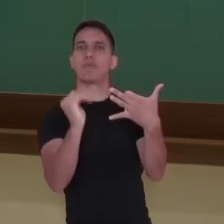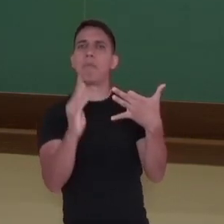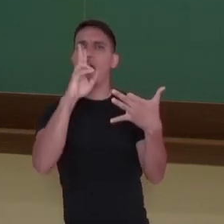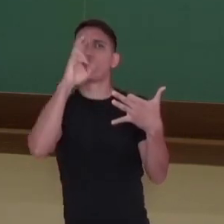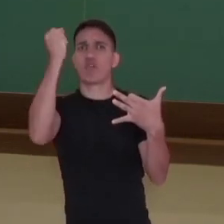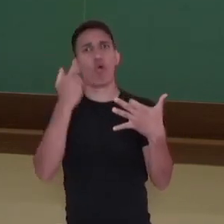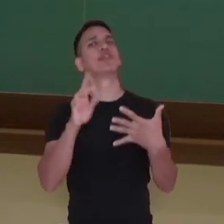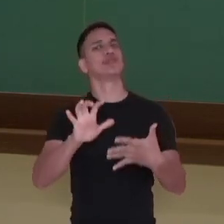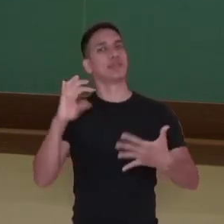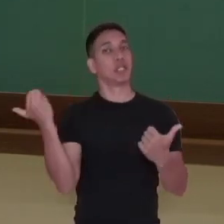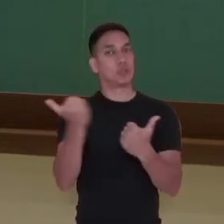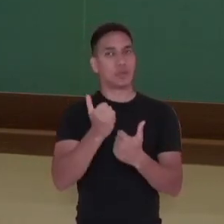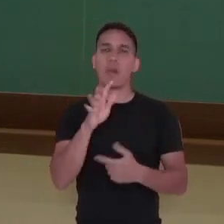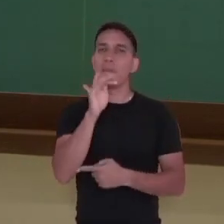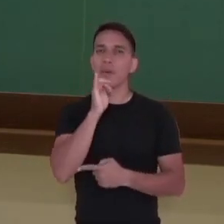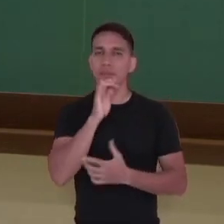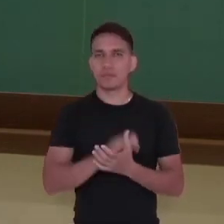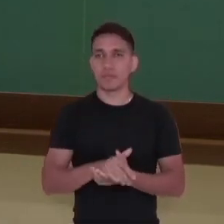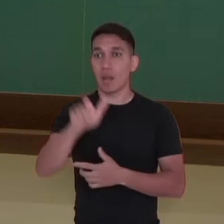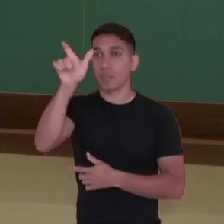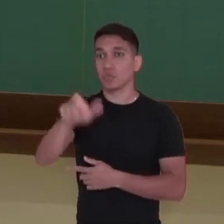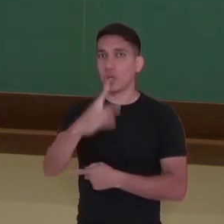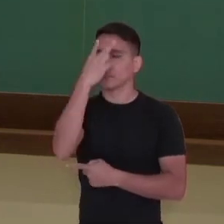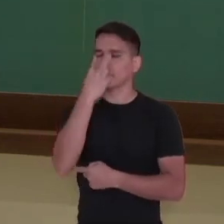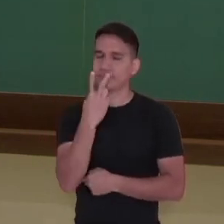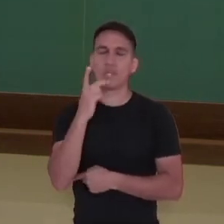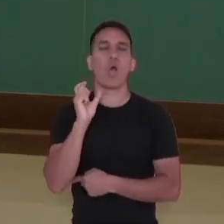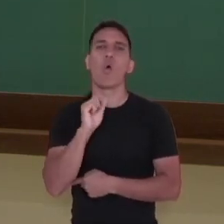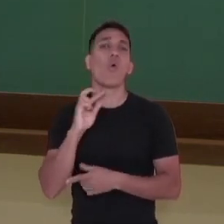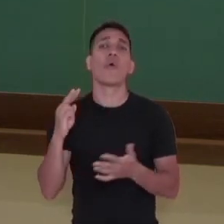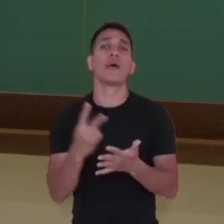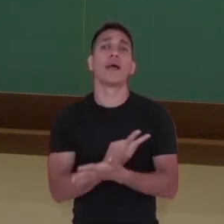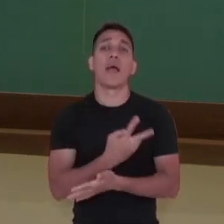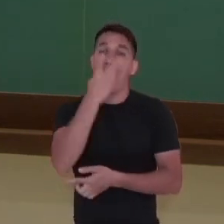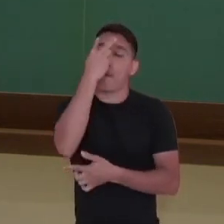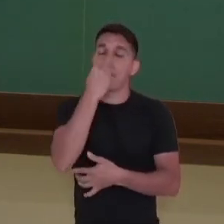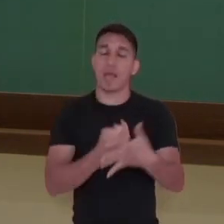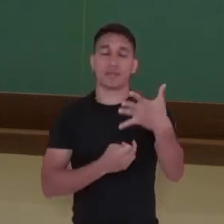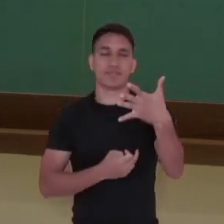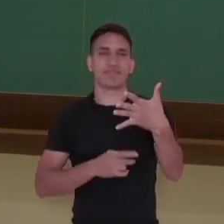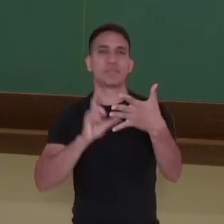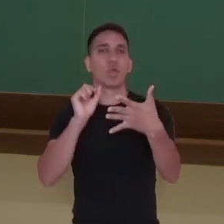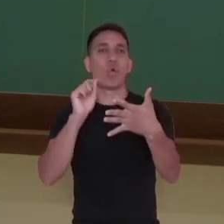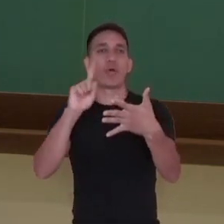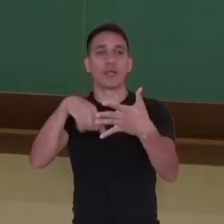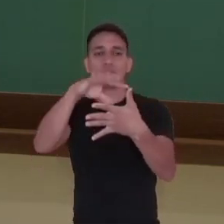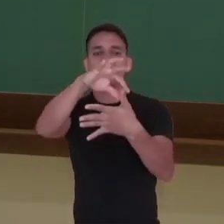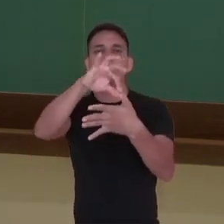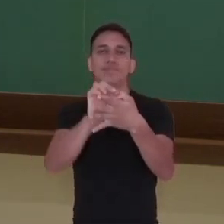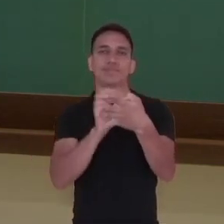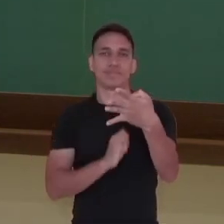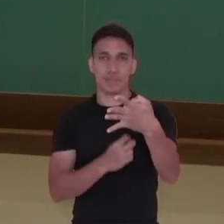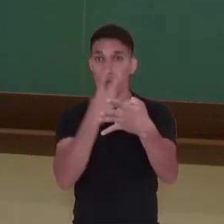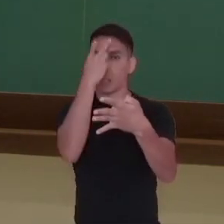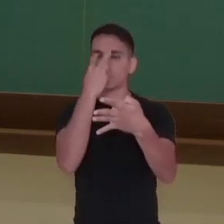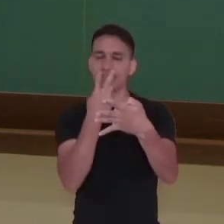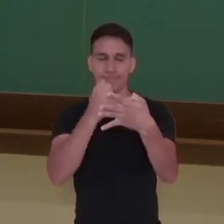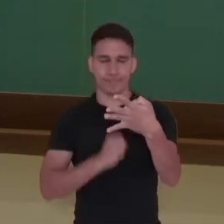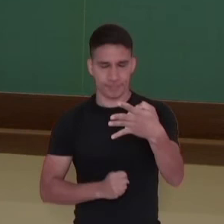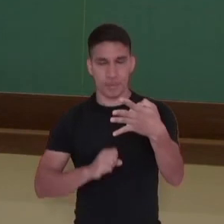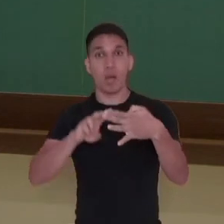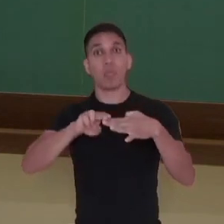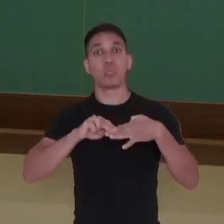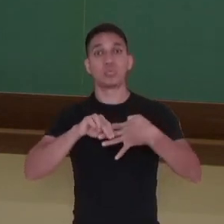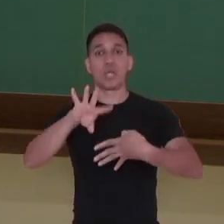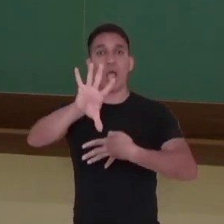isso aí. Por exemplo, um cego, ele acabou perdendo a visão. Então, o sentido